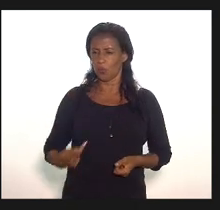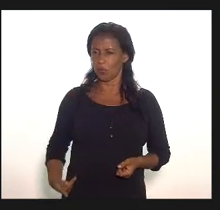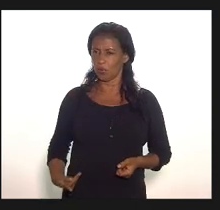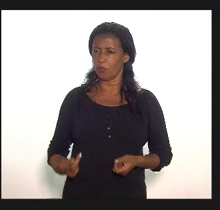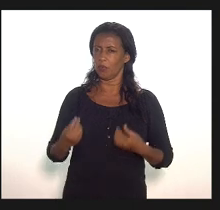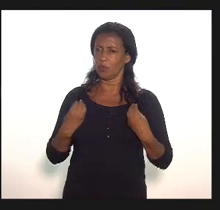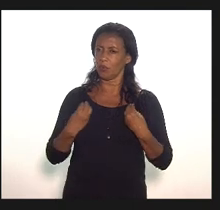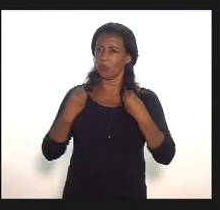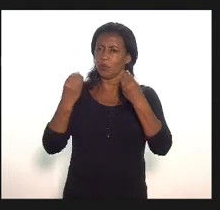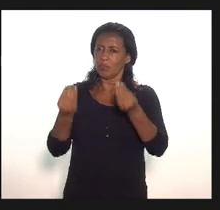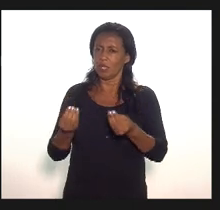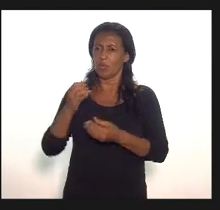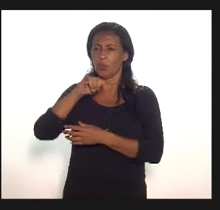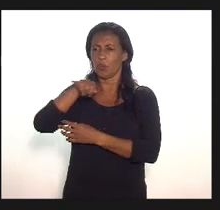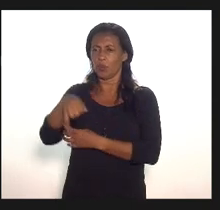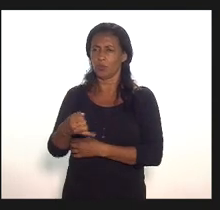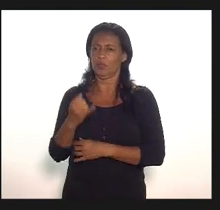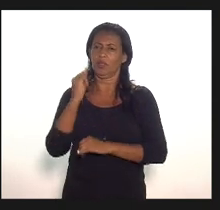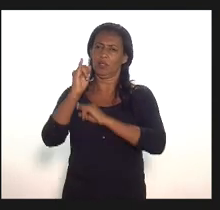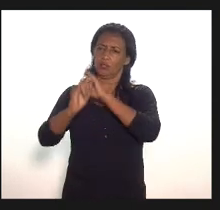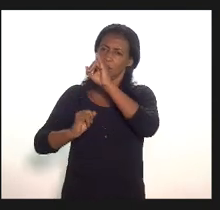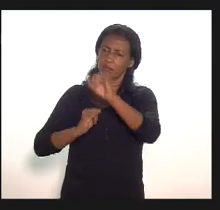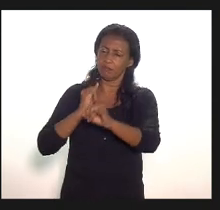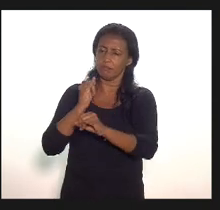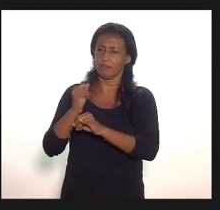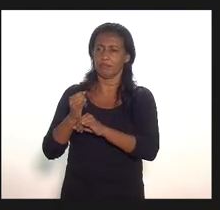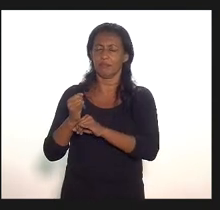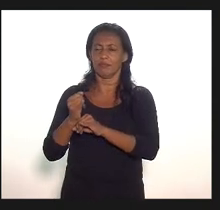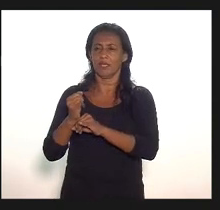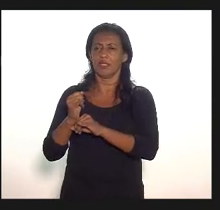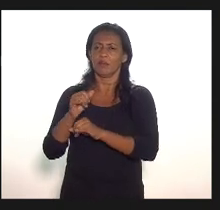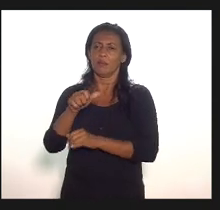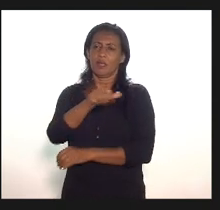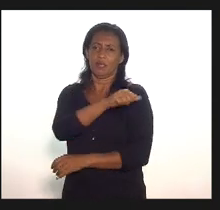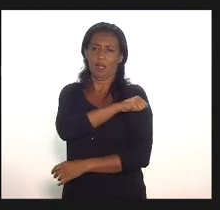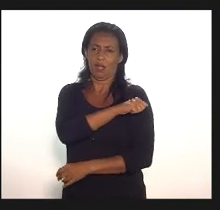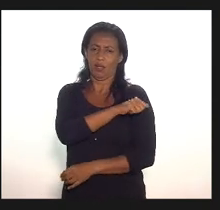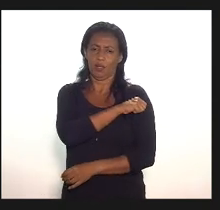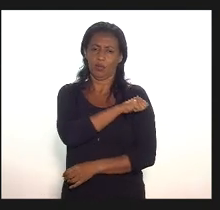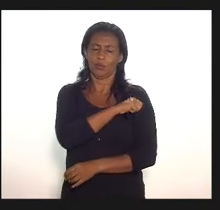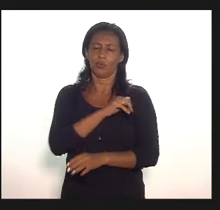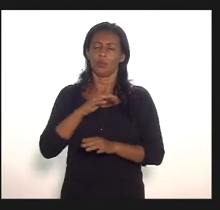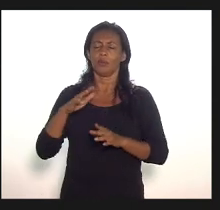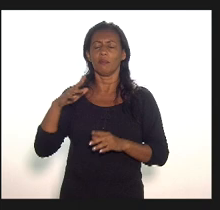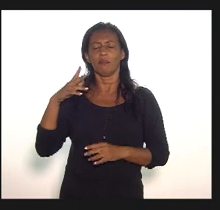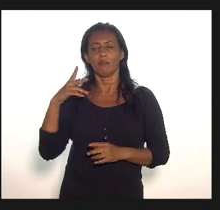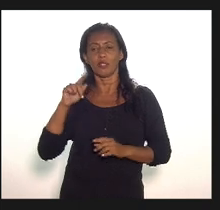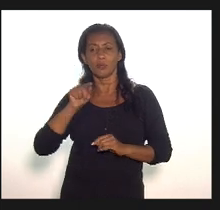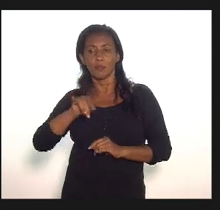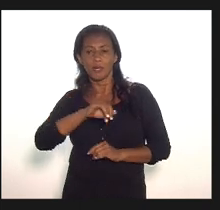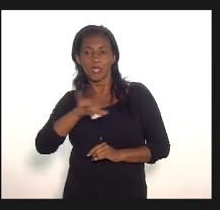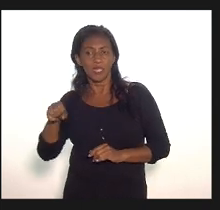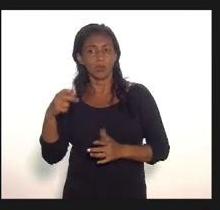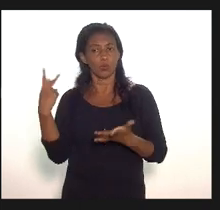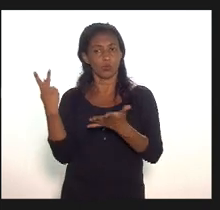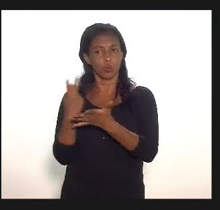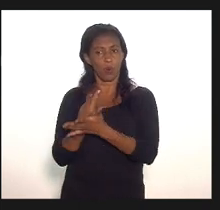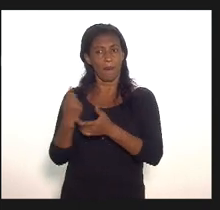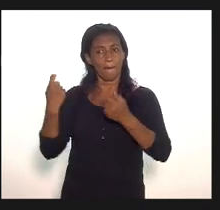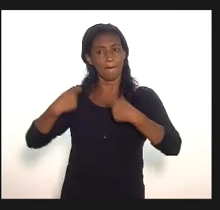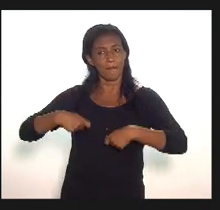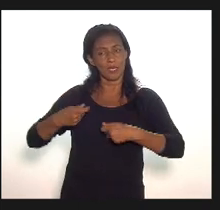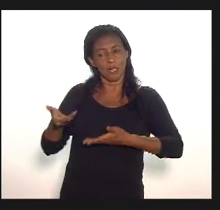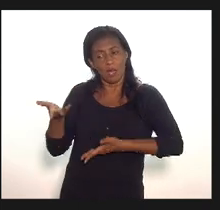acesso gratuito à internet para seus estudantes, mas para que isso se efetive, precisa contar